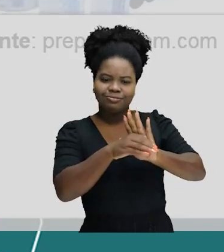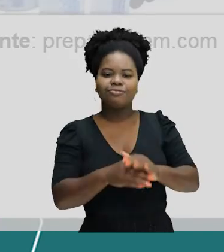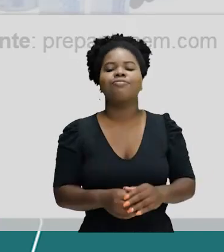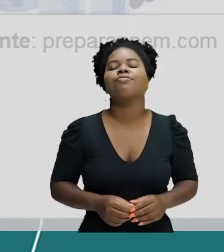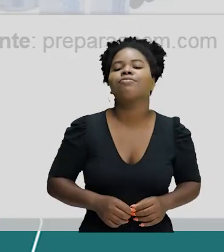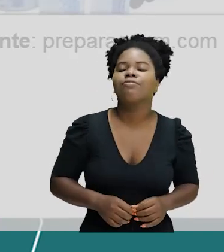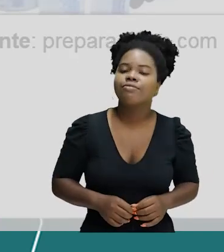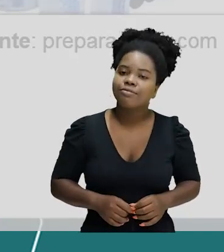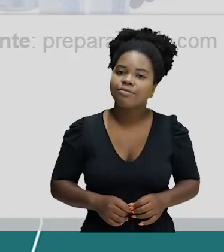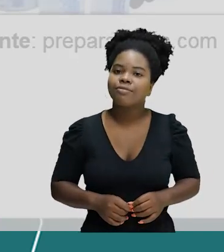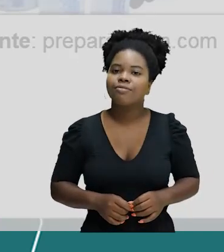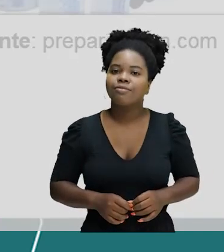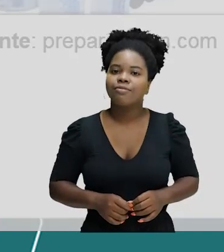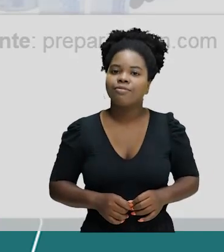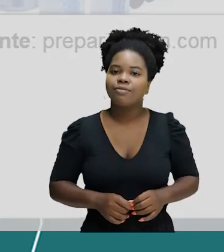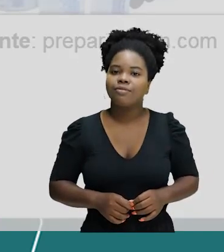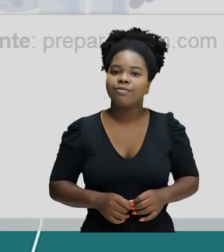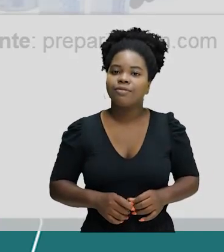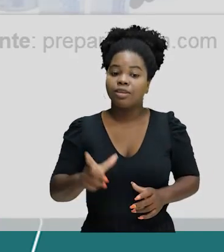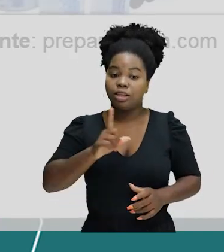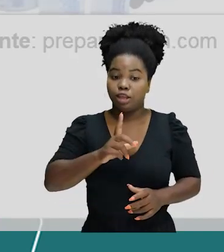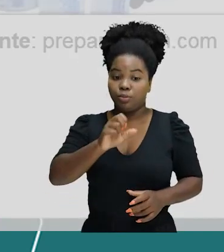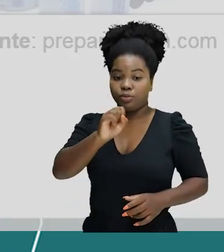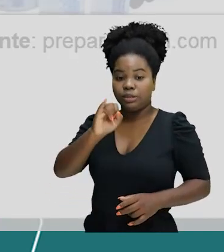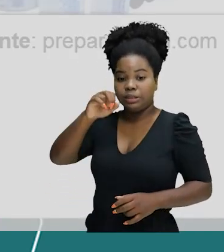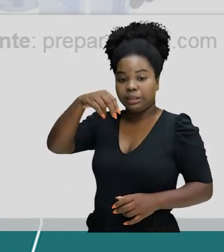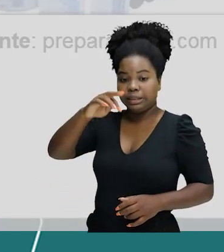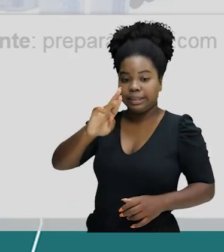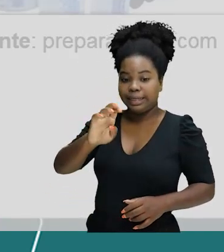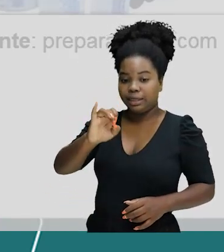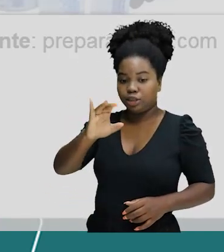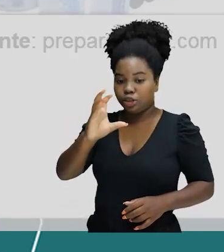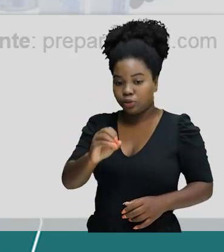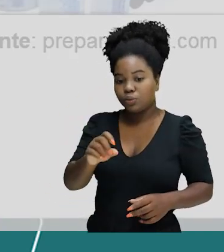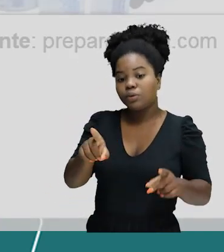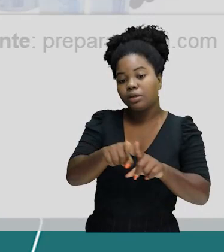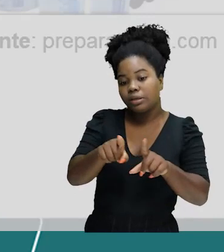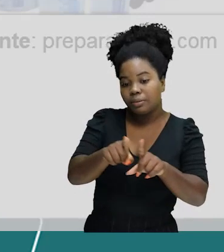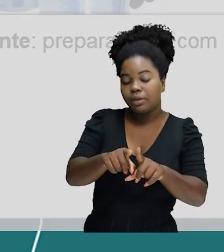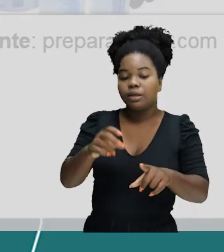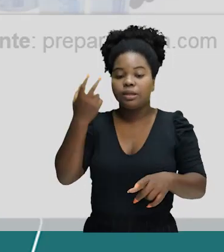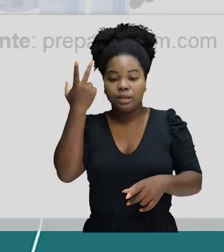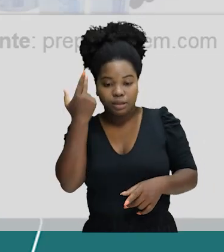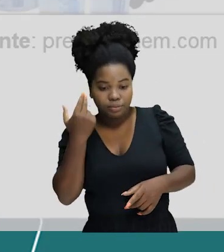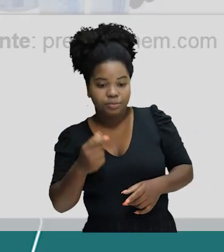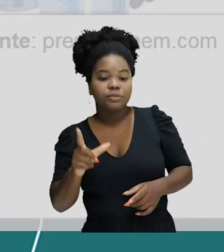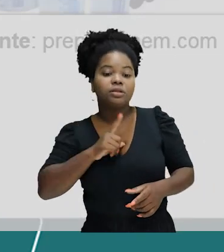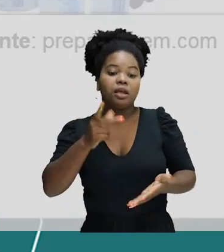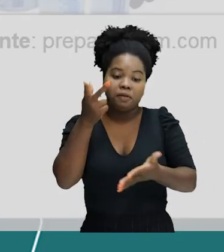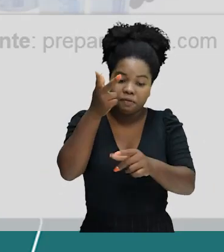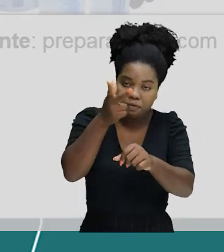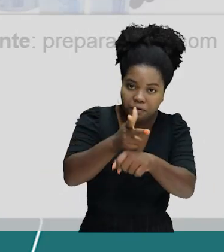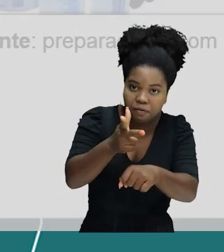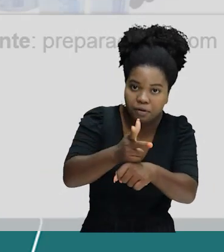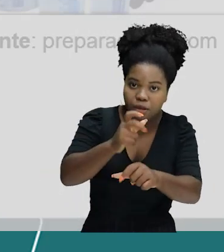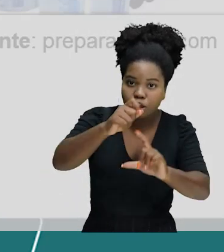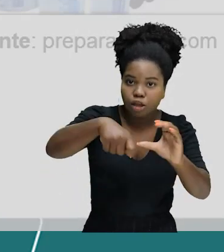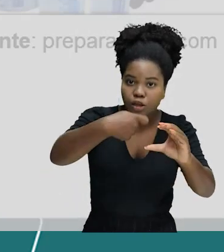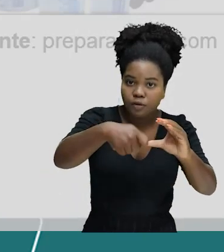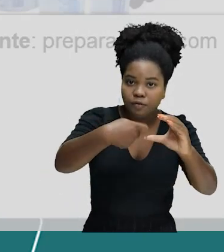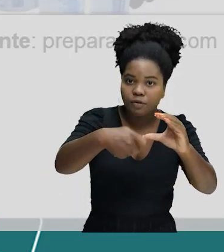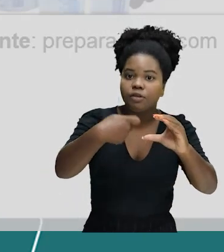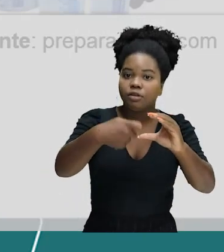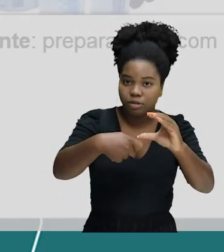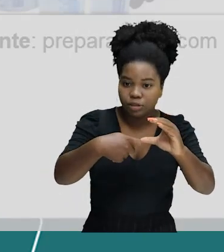já vamos dando uma pausa. Nós temos os sintéticos e os naturais, certo? Em vídeos, próximos vídeos,